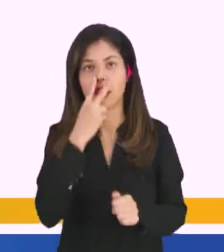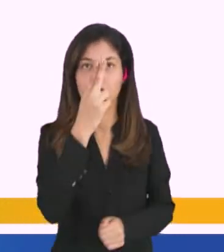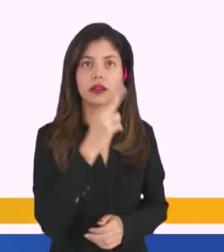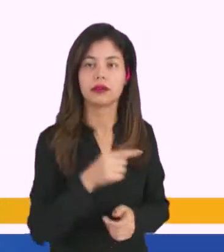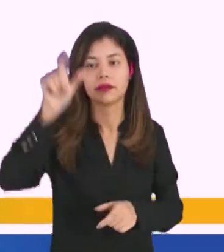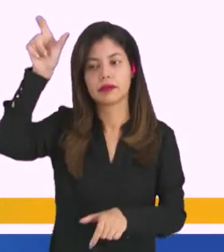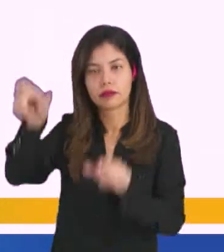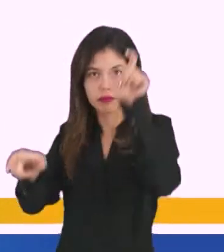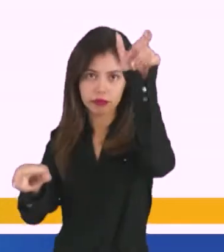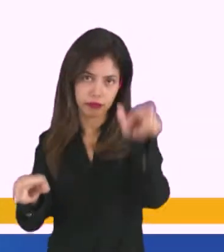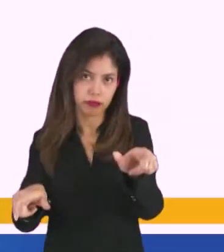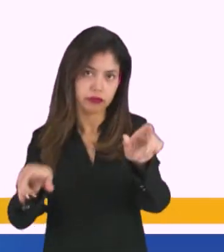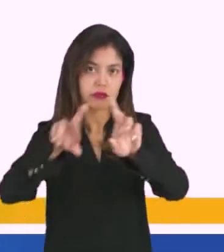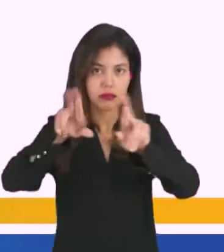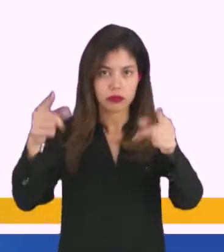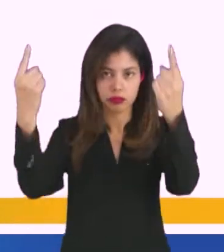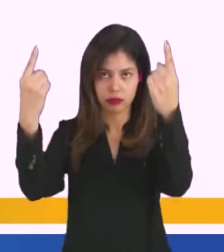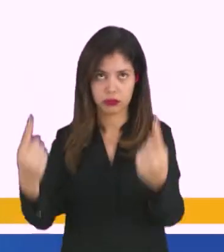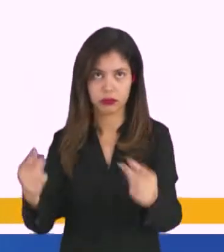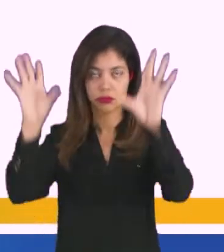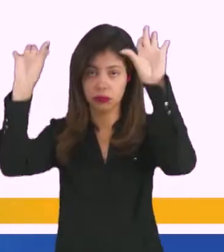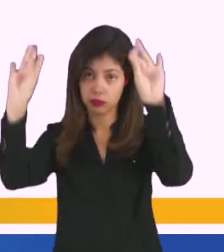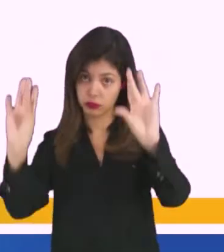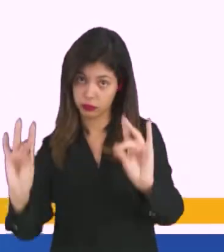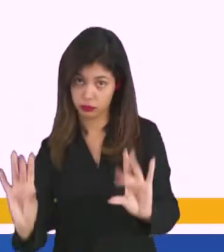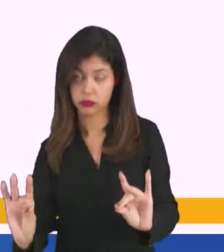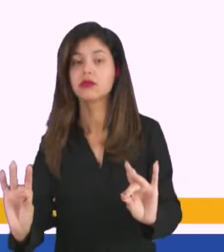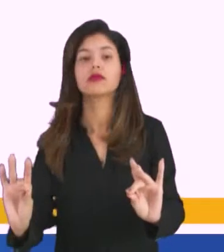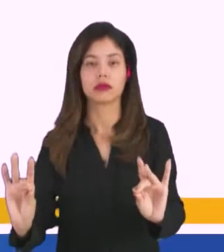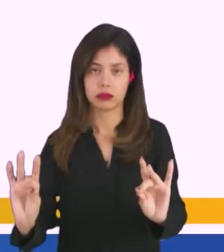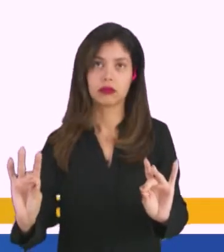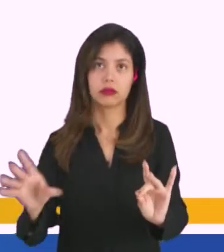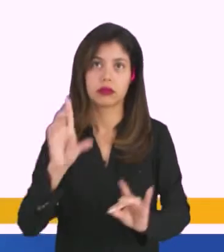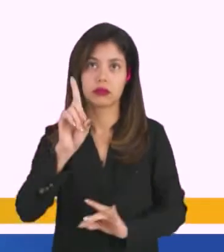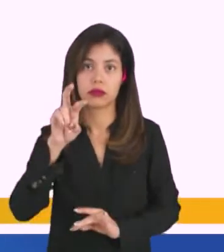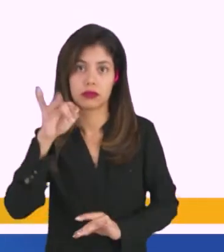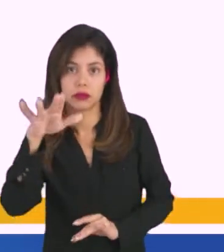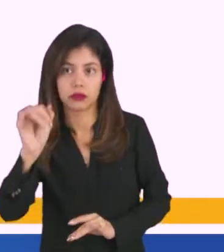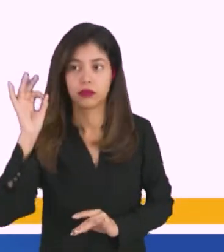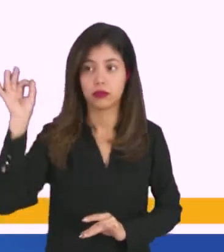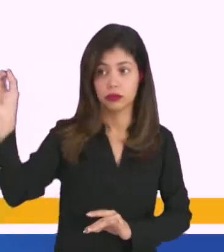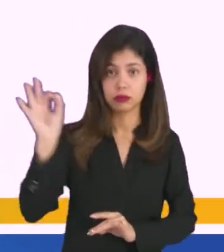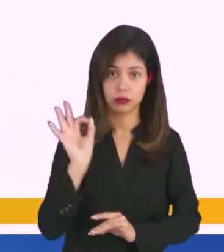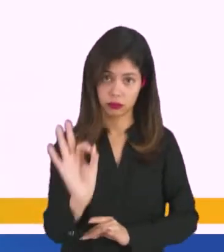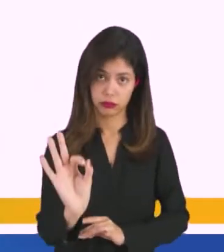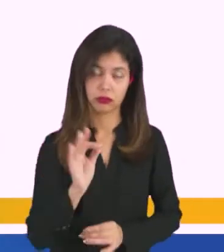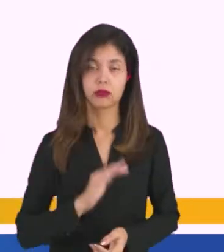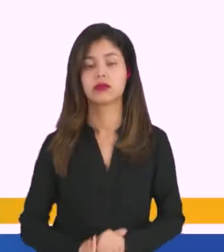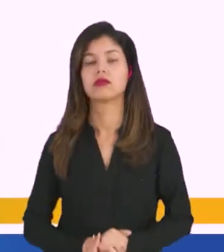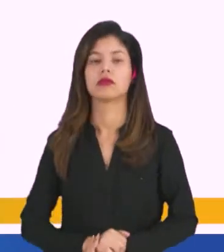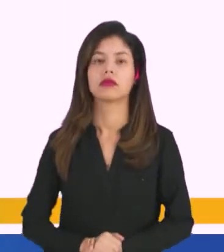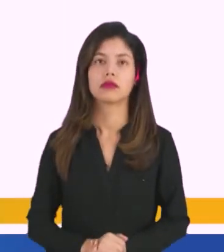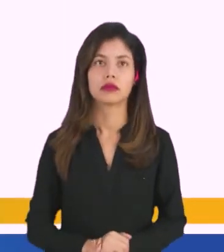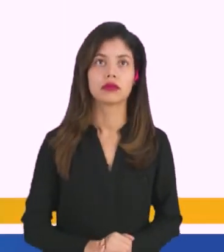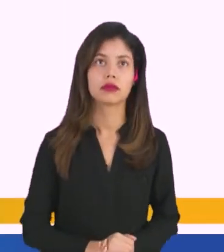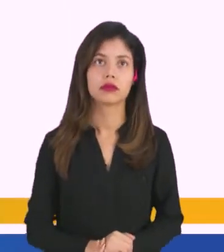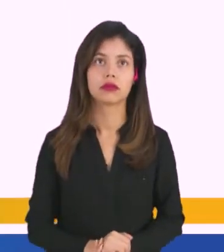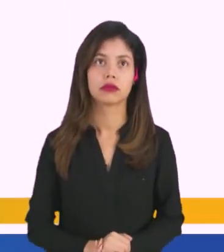aí a frequência relativa, né? A frequência relativa em decimal e em percentual